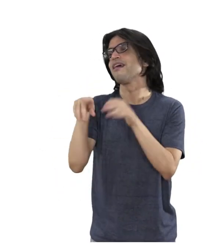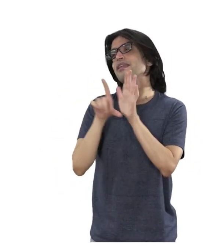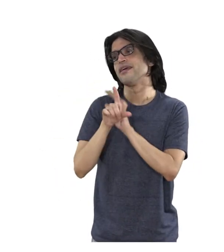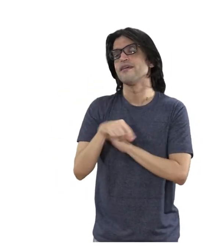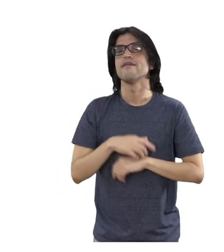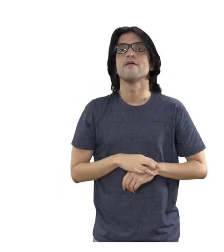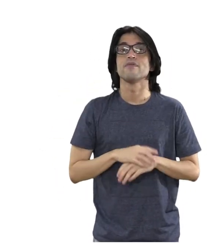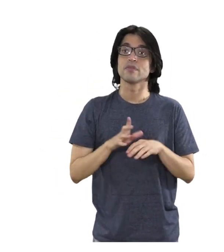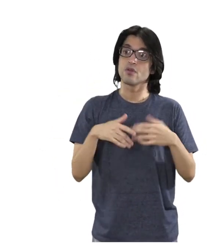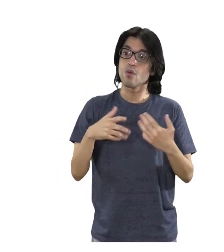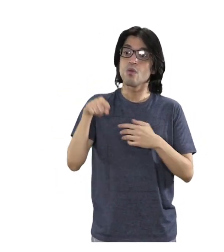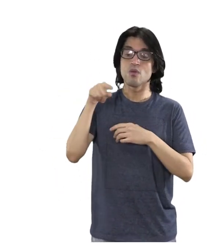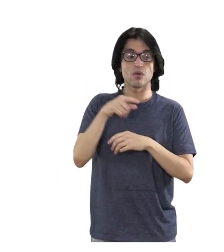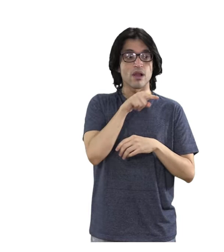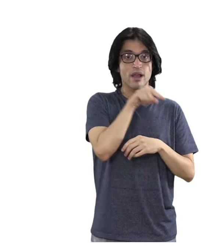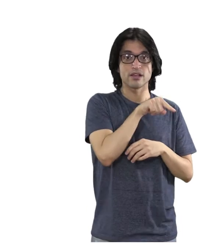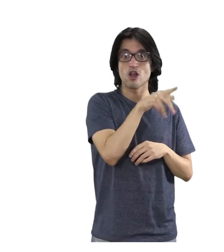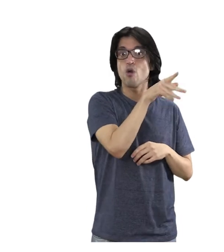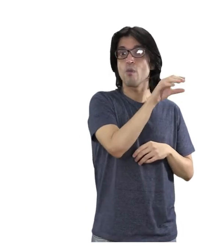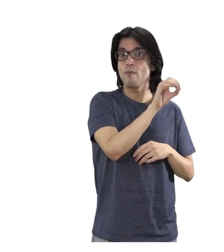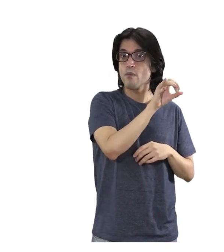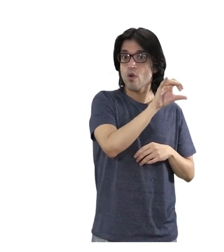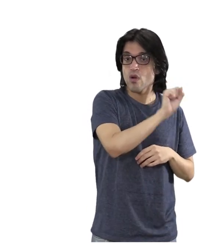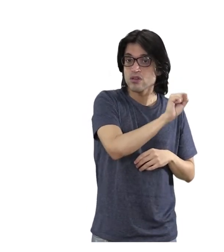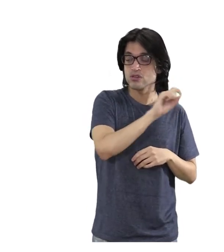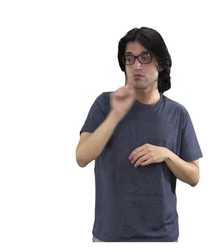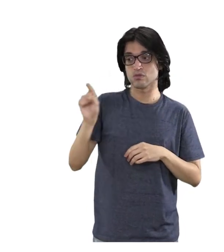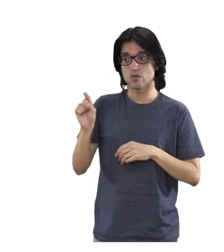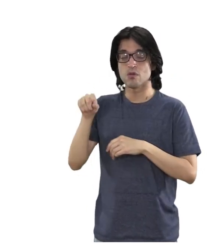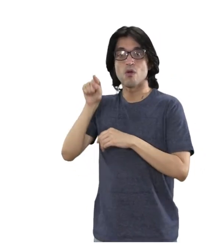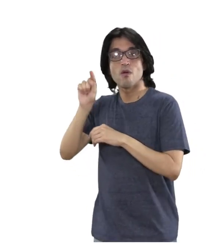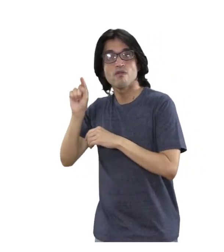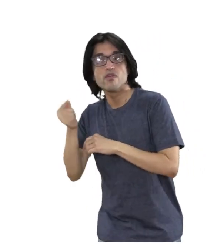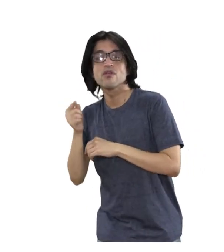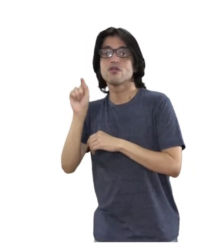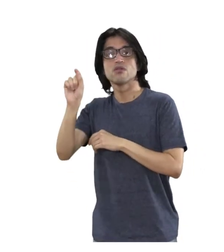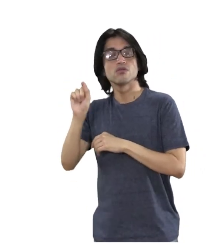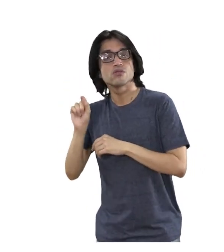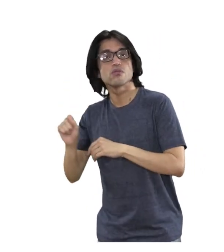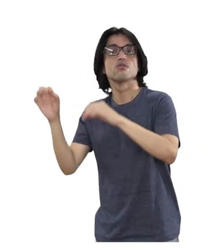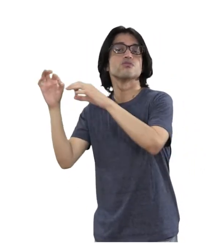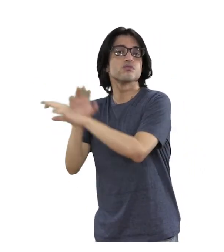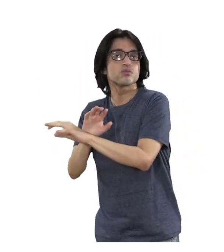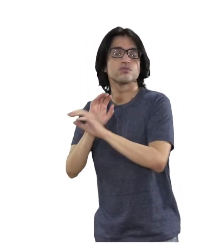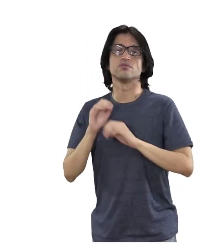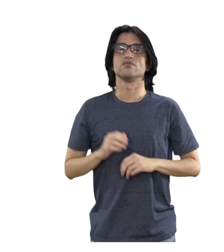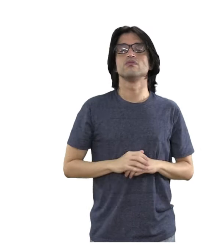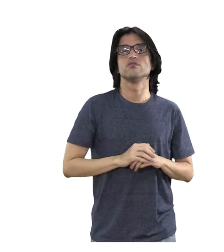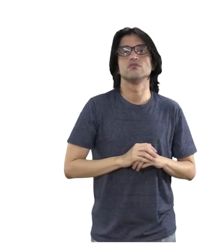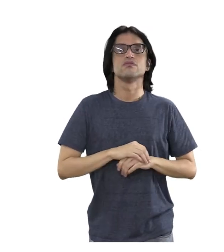a conjunção pois e na outra utilizamos a vírgula e depois dois pontos para finalizar o pensamento.